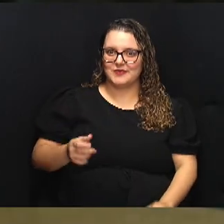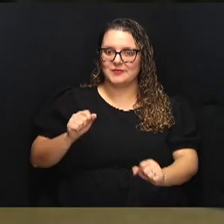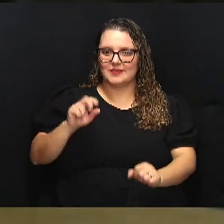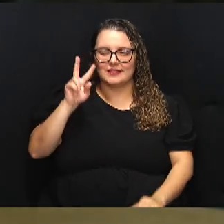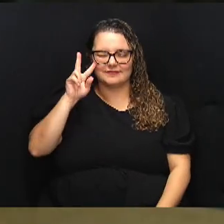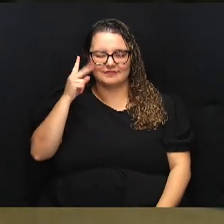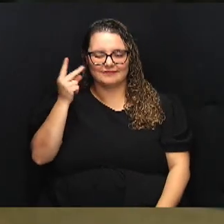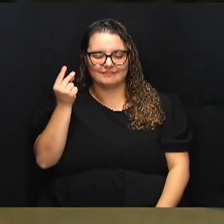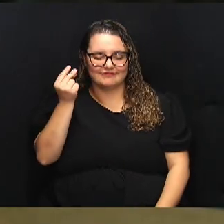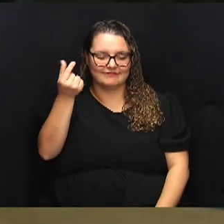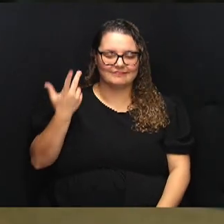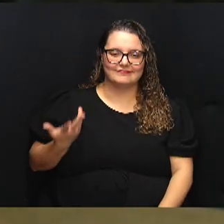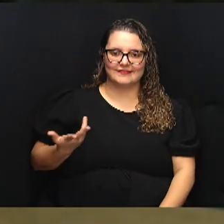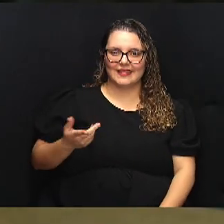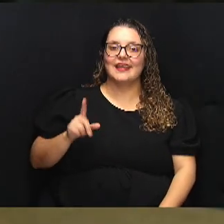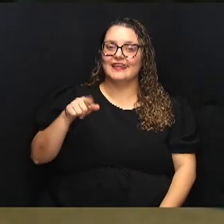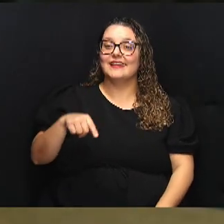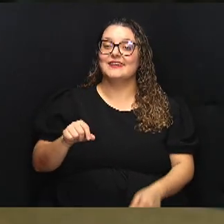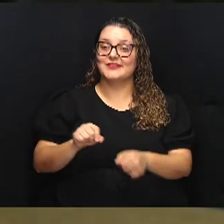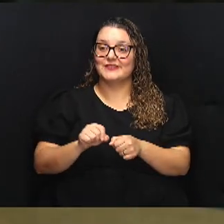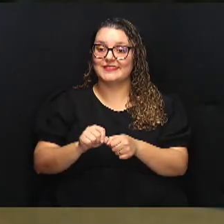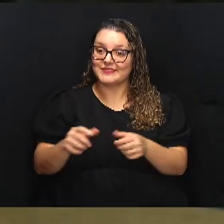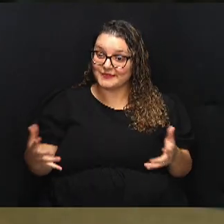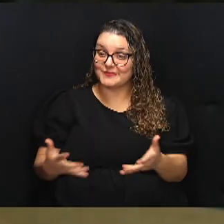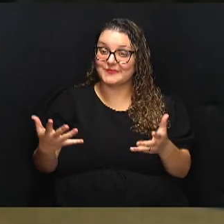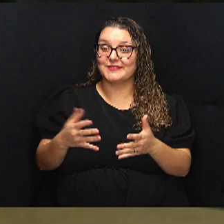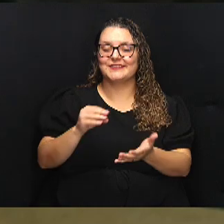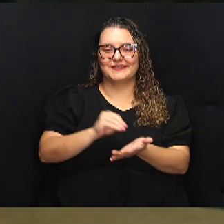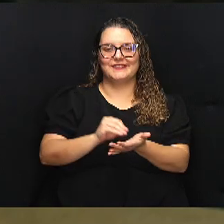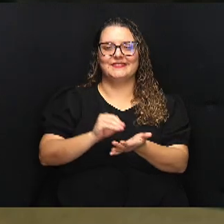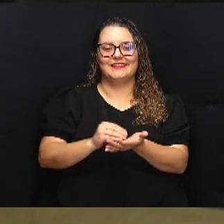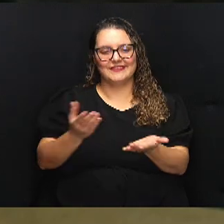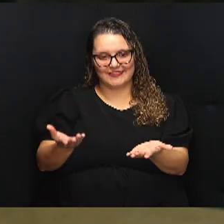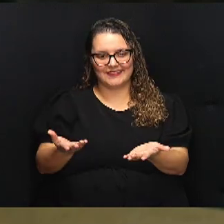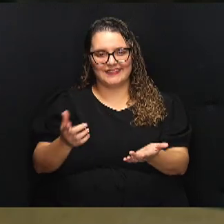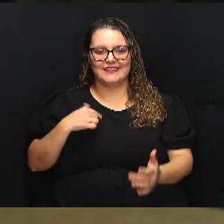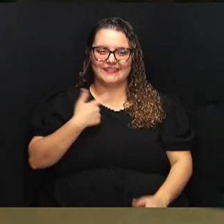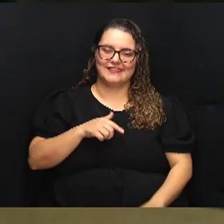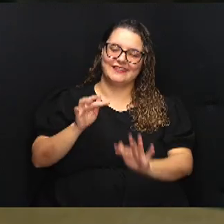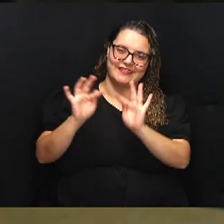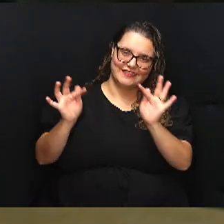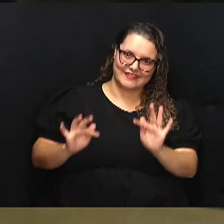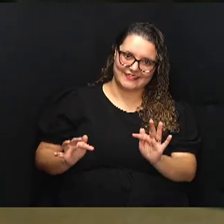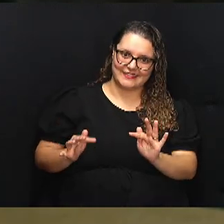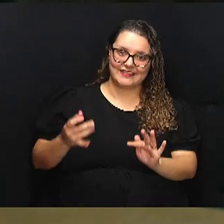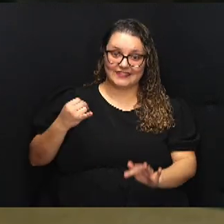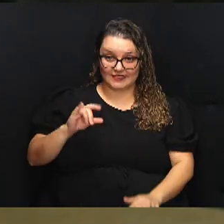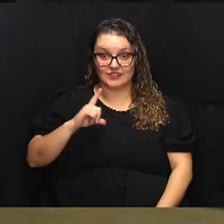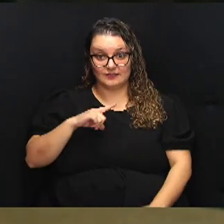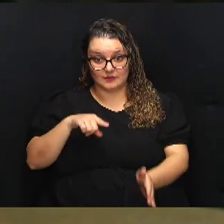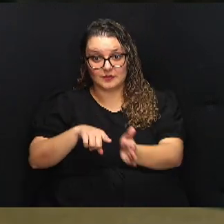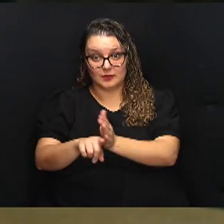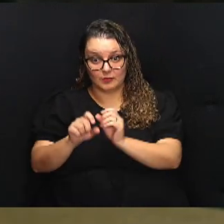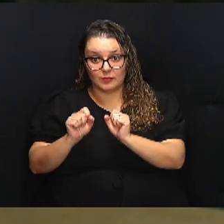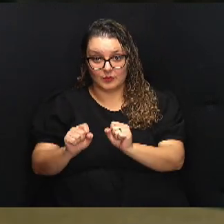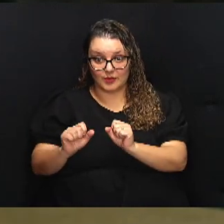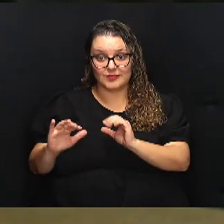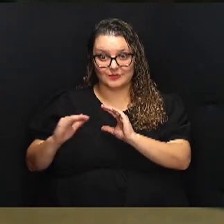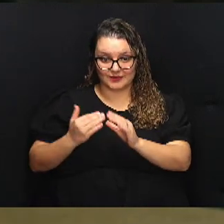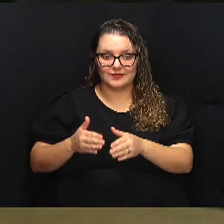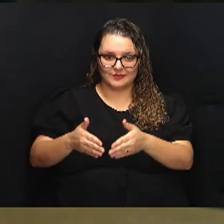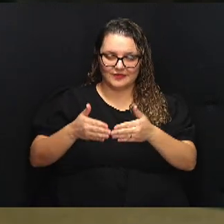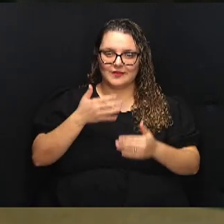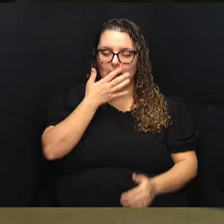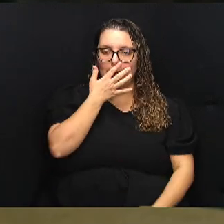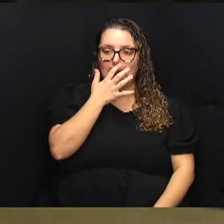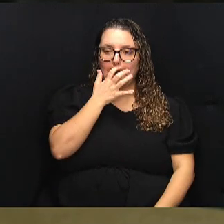chavinha aí, que vai ser o empurrão que faltava, né? E a gente fica muito feliz. Se tiver mais perguntas, produção, pode mandar por